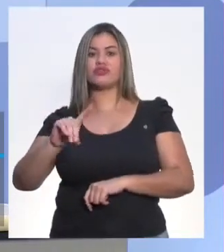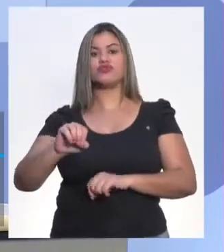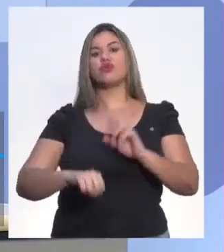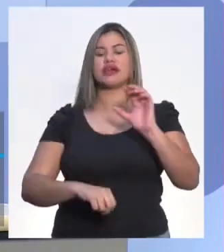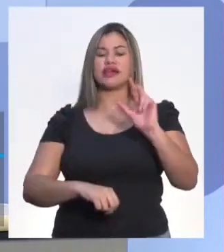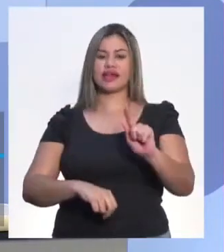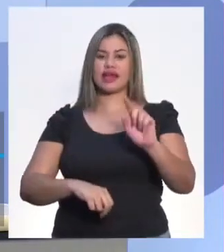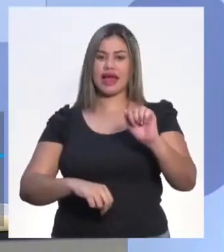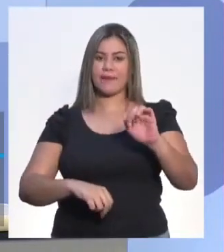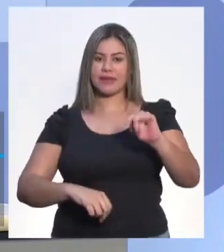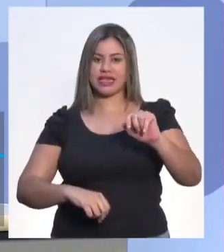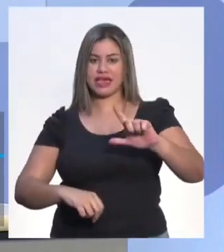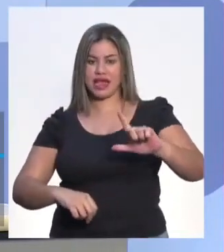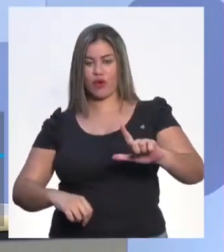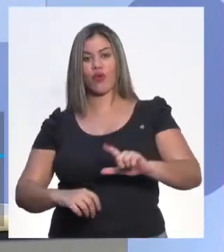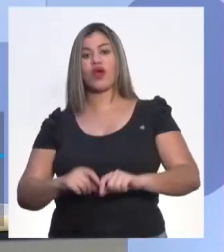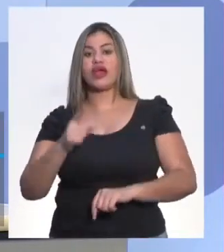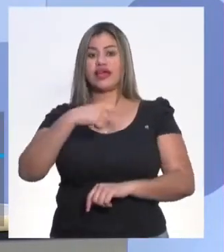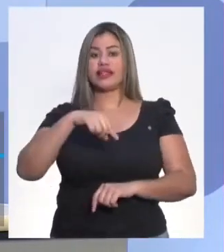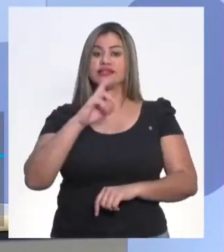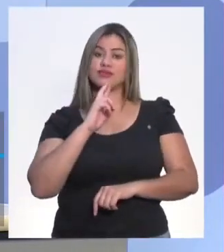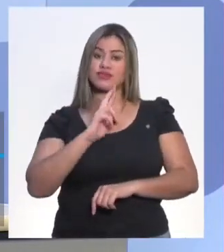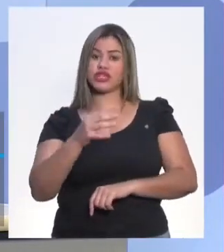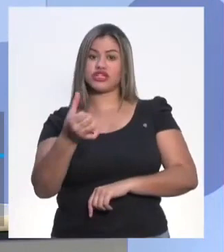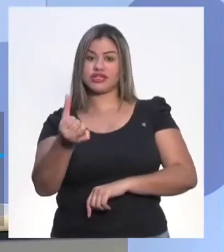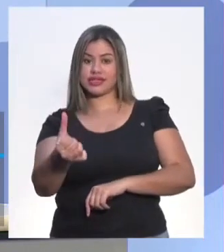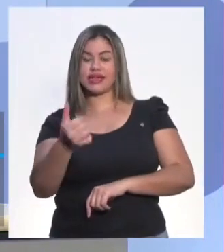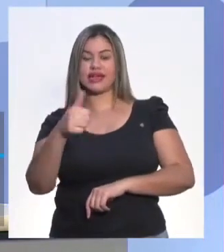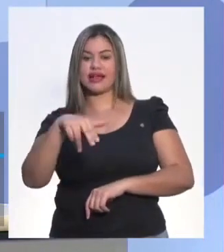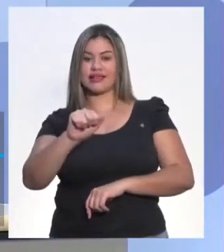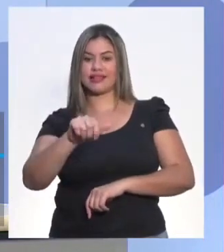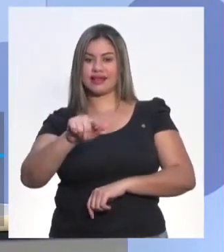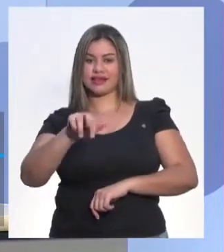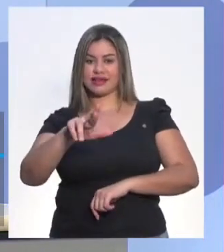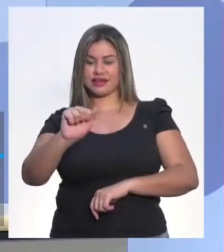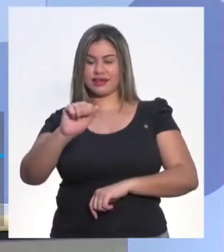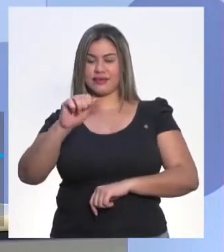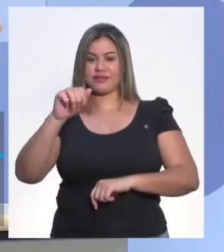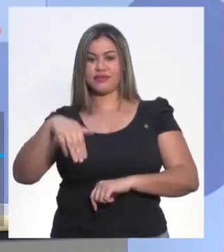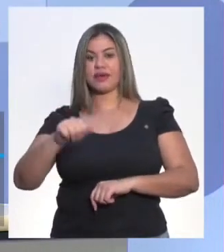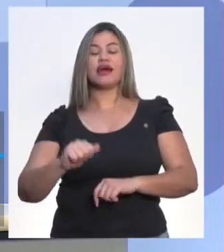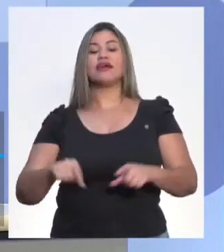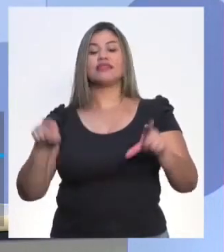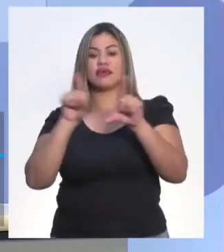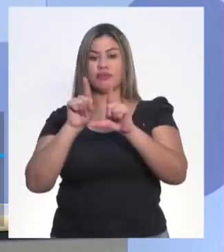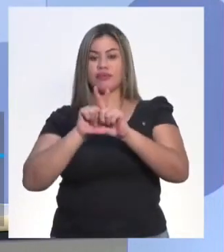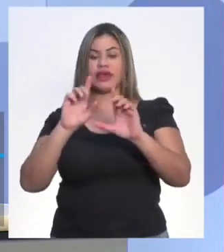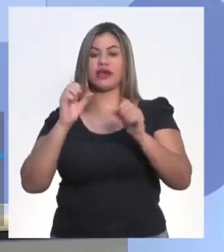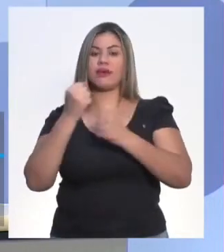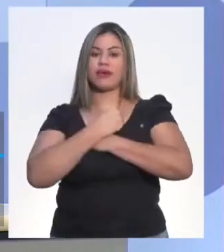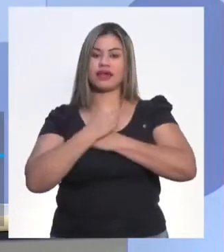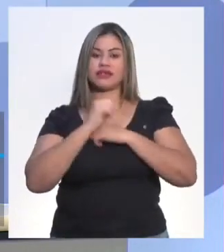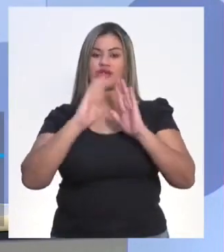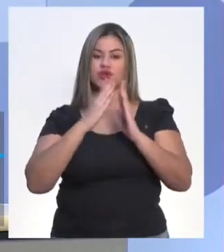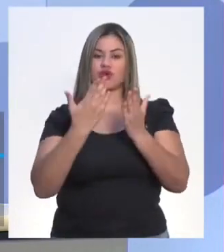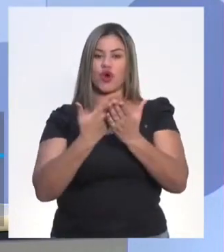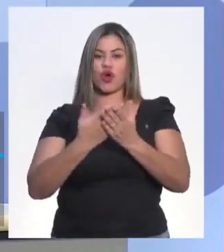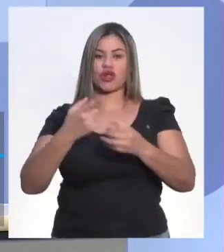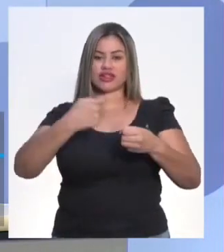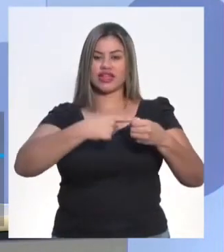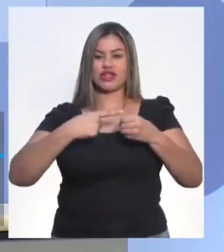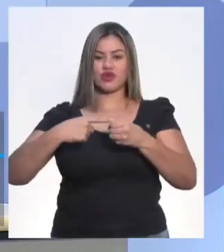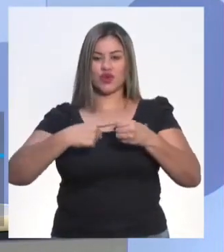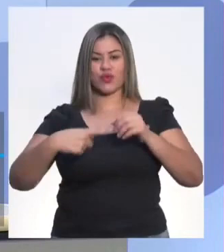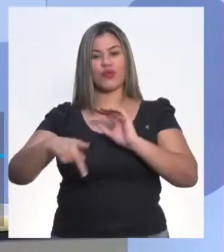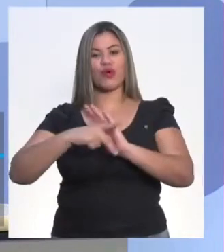alunos que responderam aí os 6 anagramas que você pediu. E quero mandar um abraço primeiro para as escolas do interior de São Paulo, que eu vejo que muita gente coloca